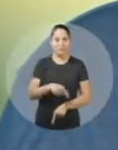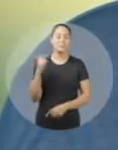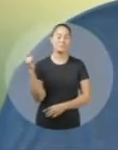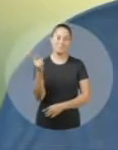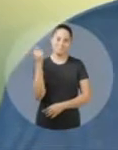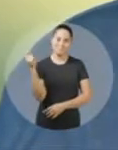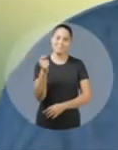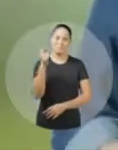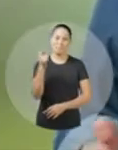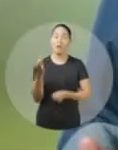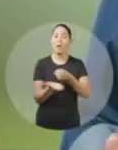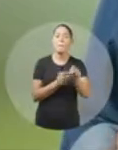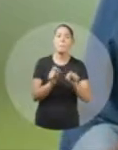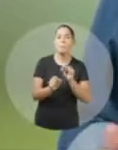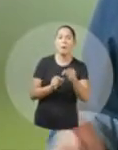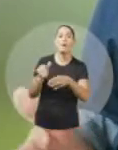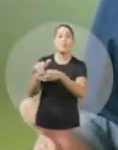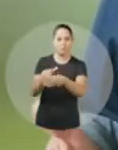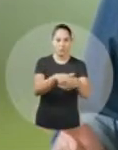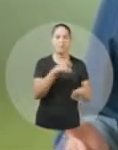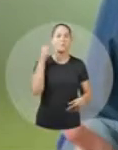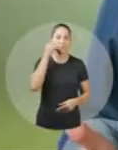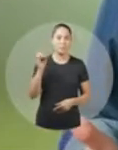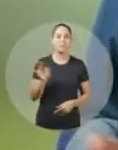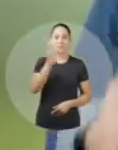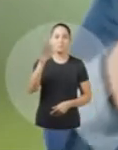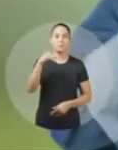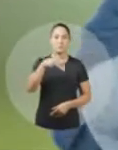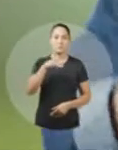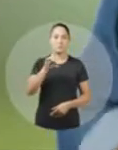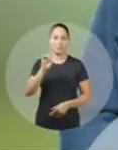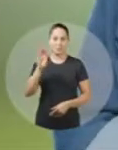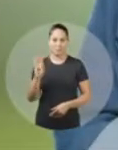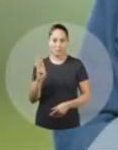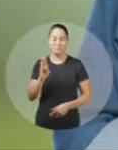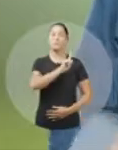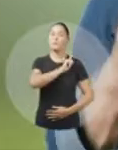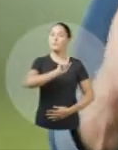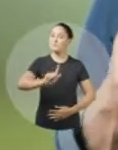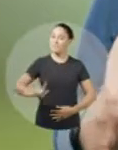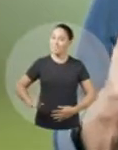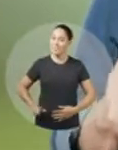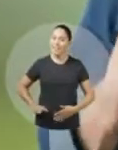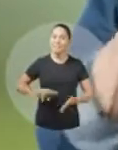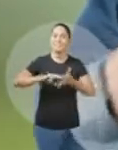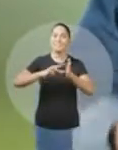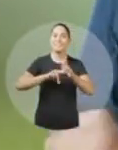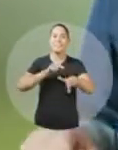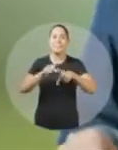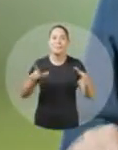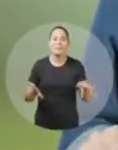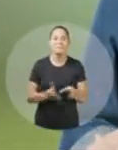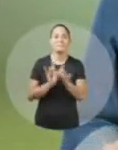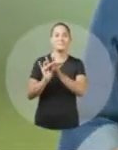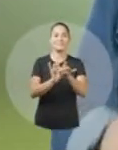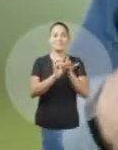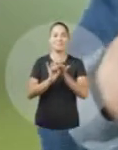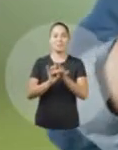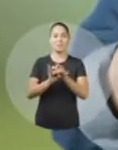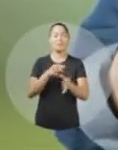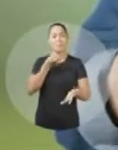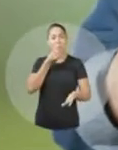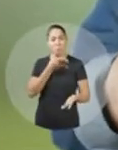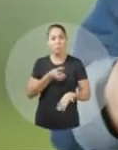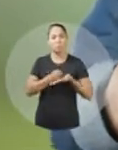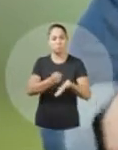aqui no Rio Grande do Sul, é fundamental votar nos deputados federais do MDB. Governar é trabalhar em equipe